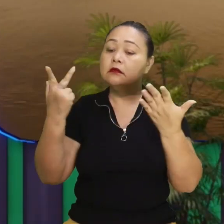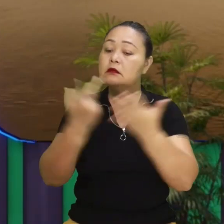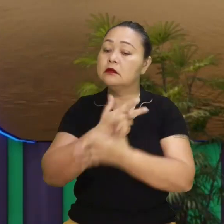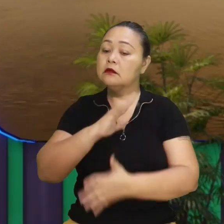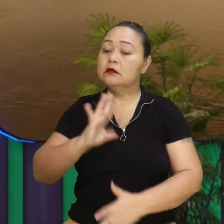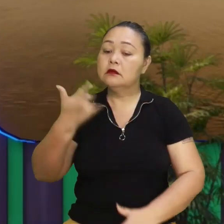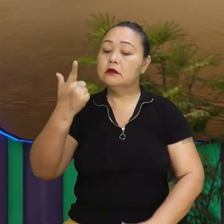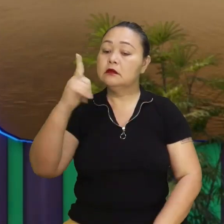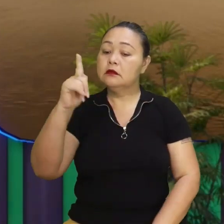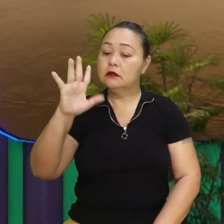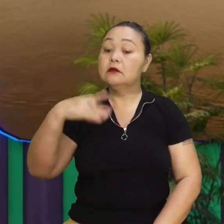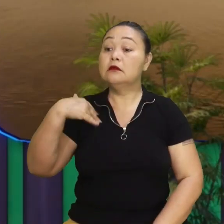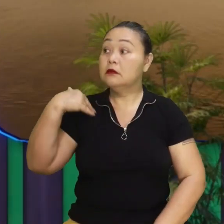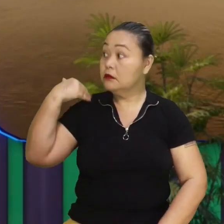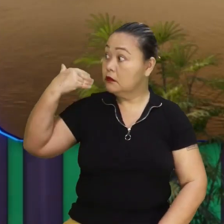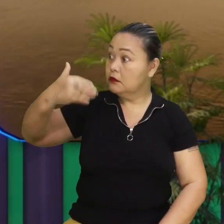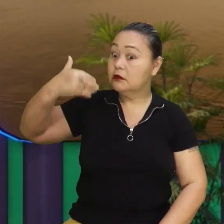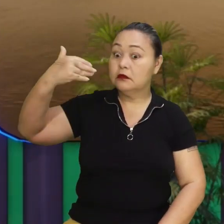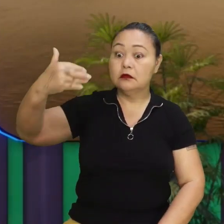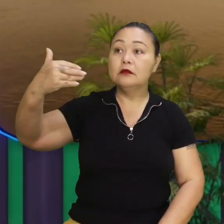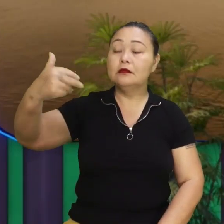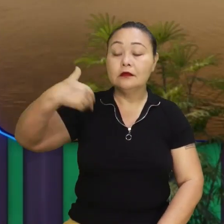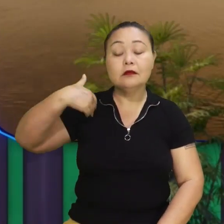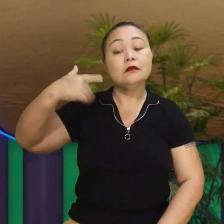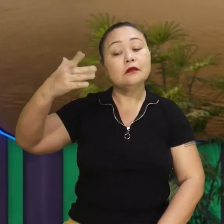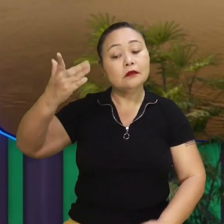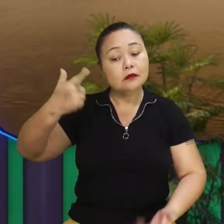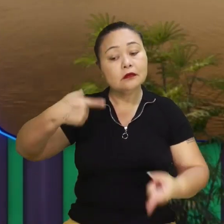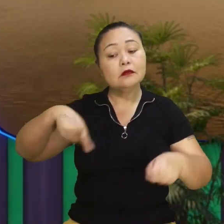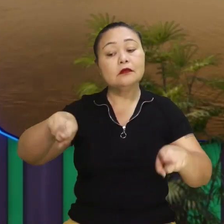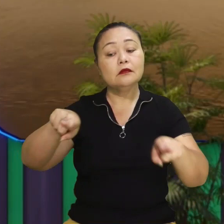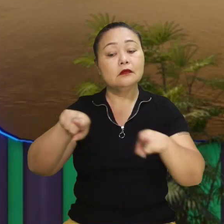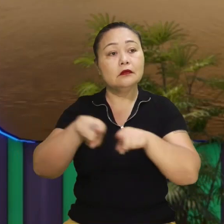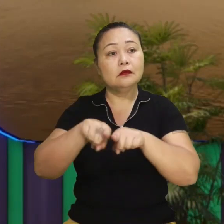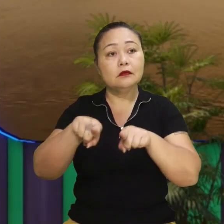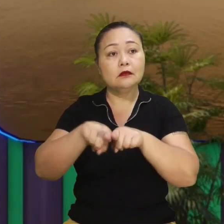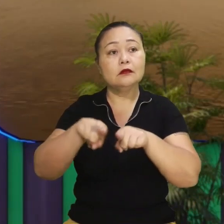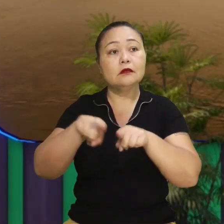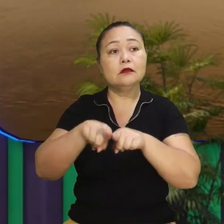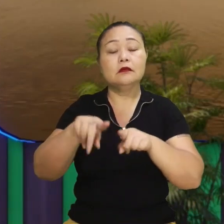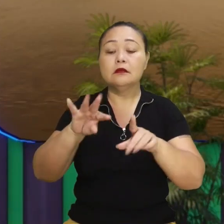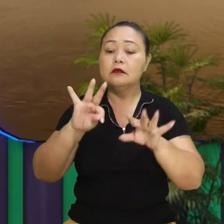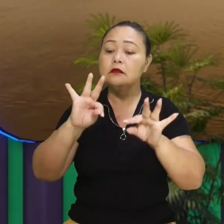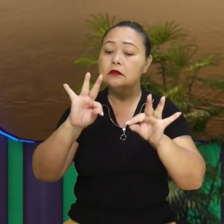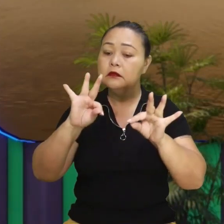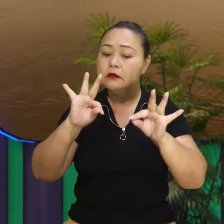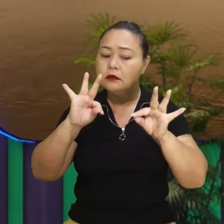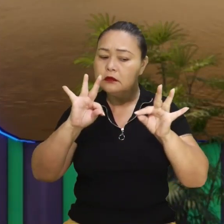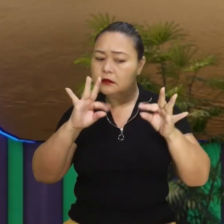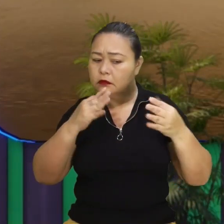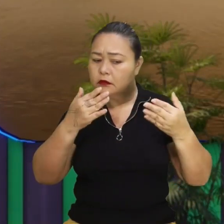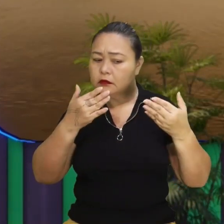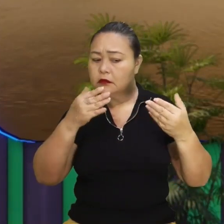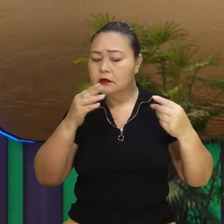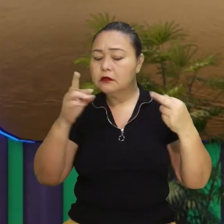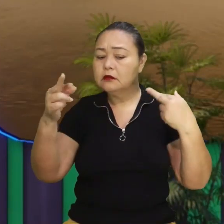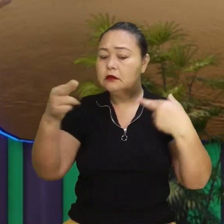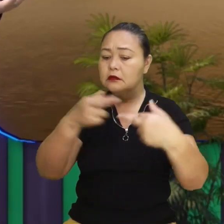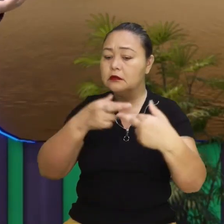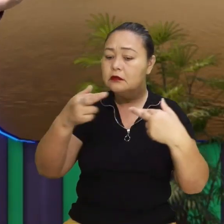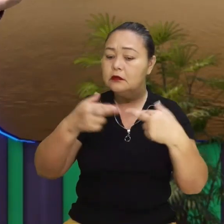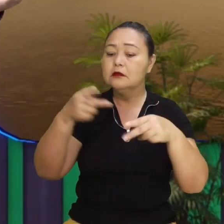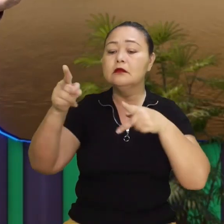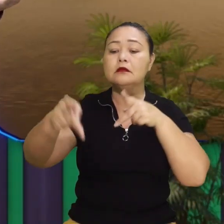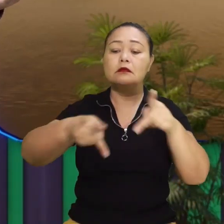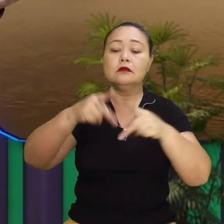que ocorreram no tempo e no espaço que também vai estar totalmente relacionados aos